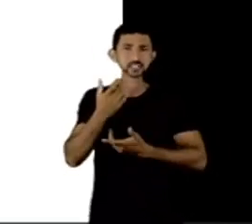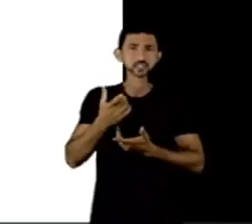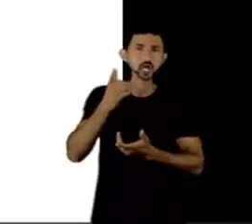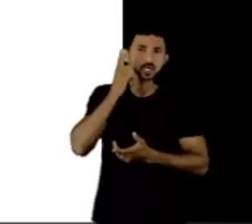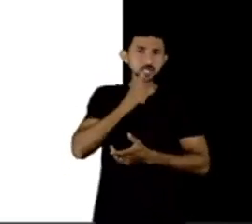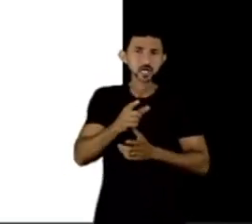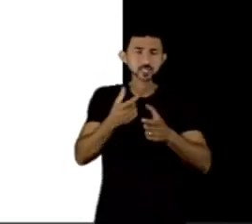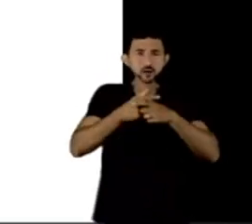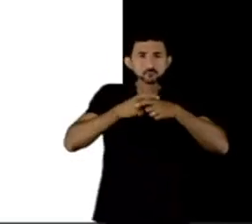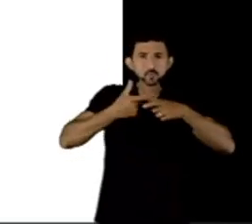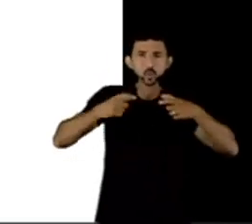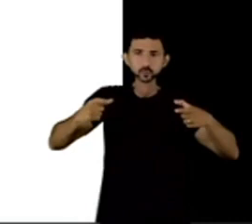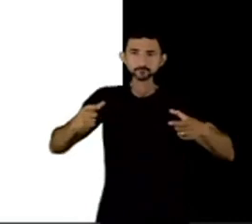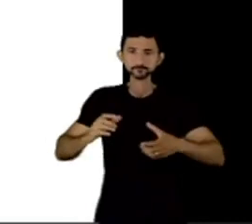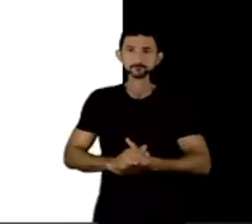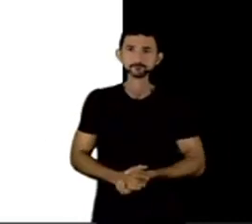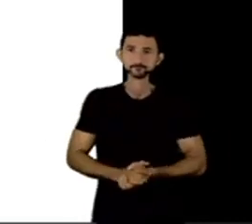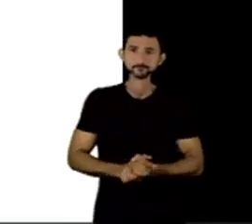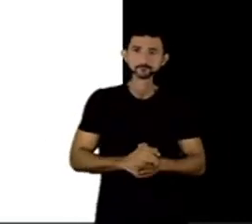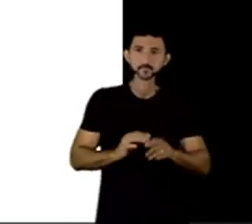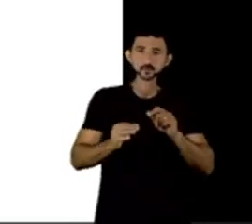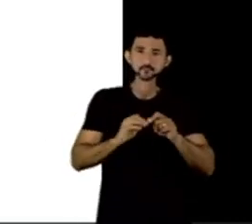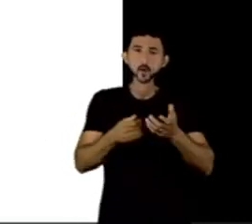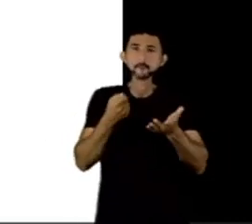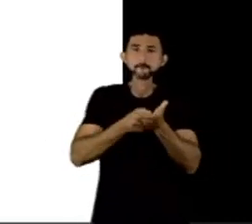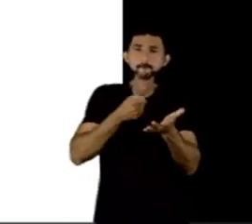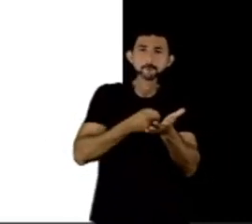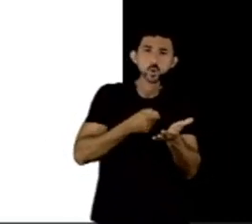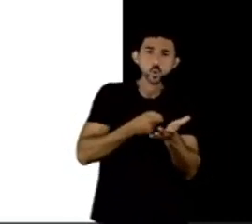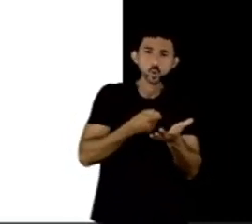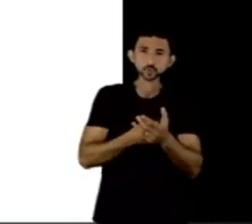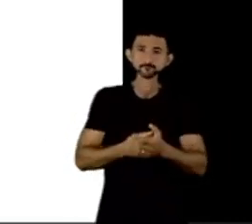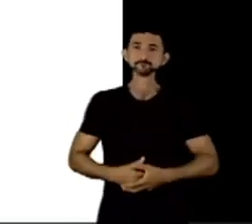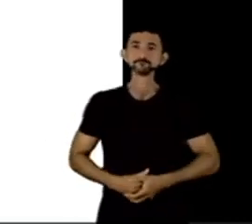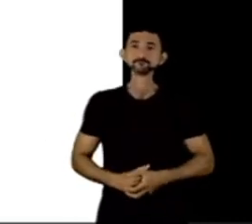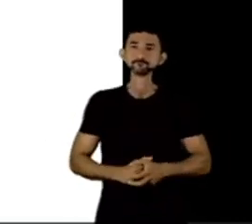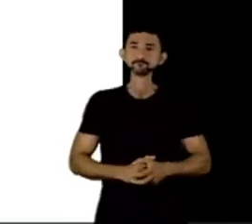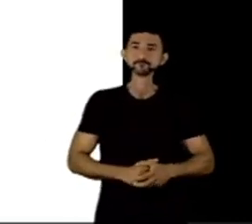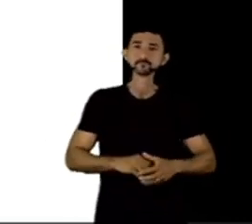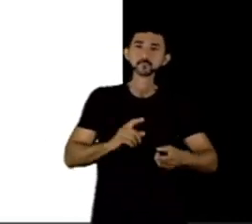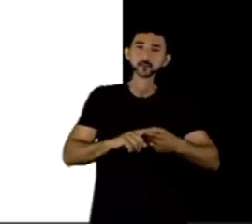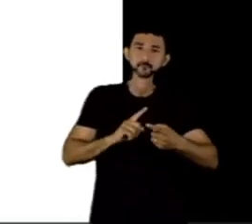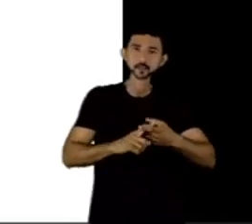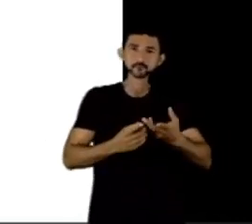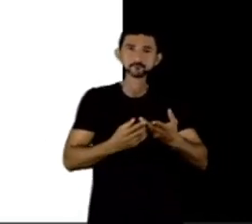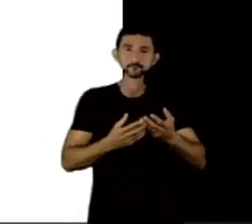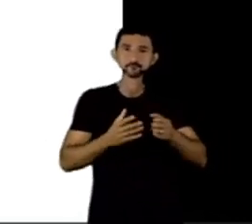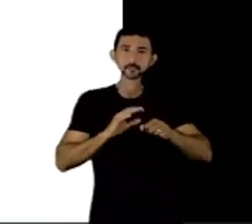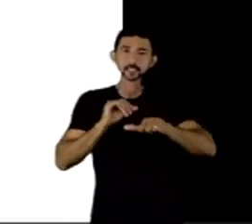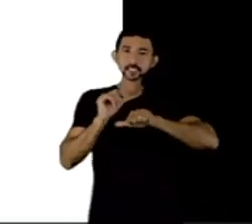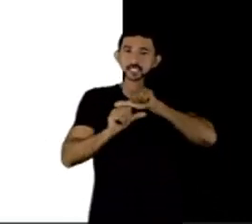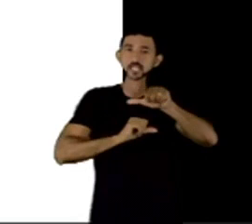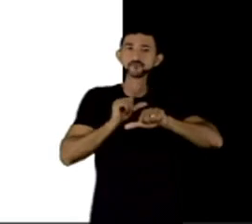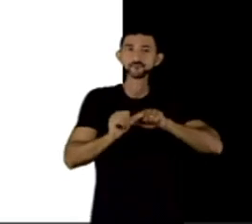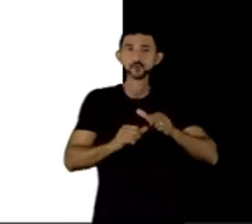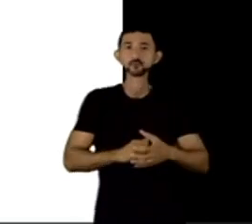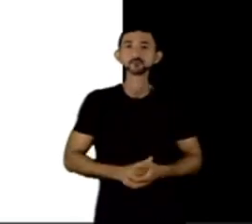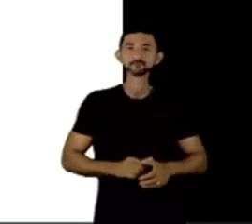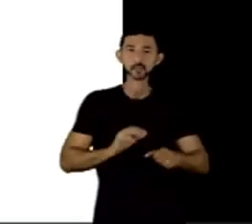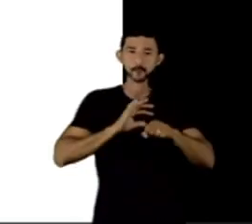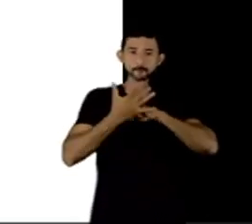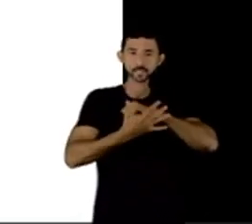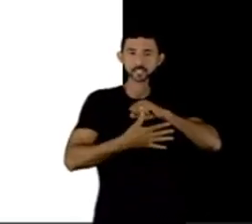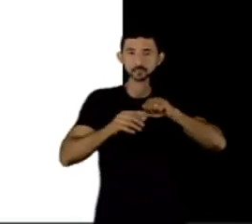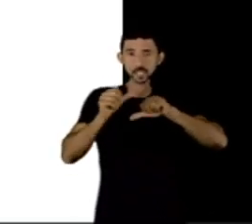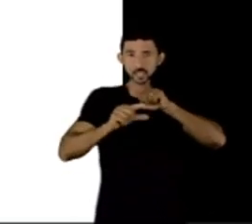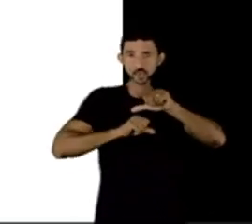ganha dimensões, a imprevisibilidade do momento impõe a todos e a pandemia já